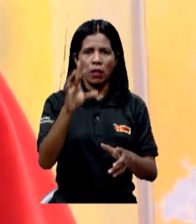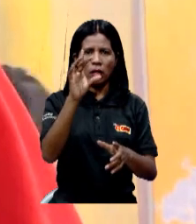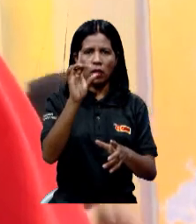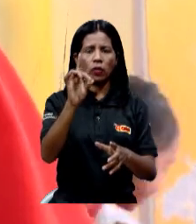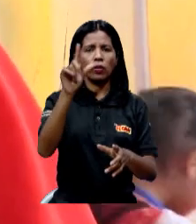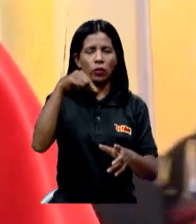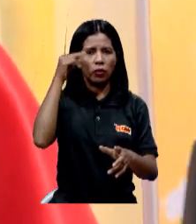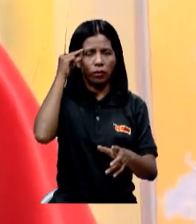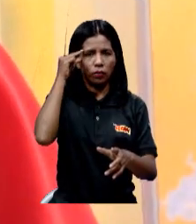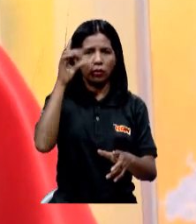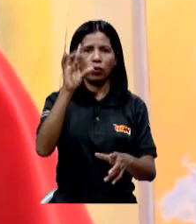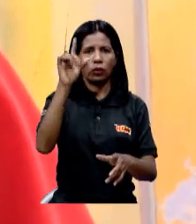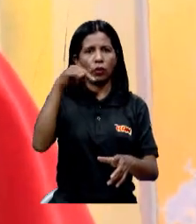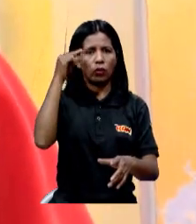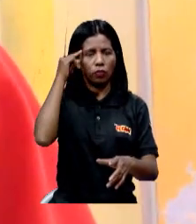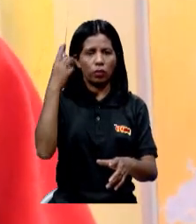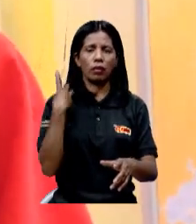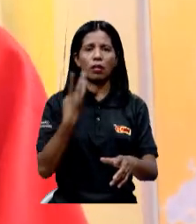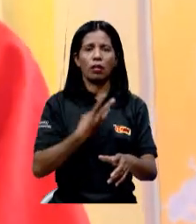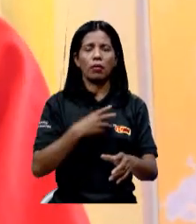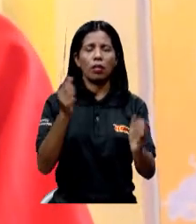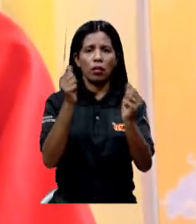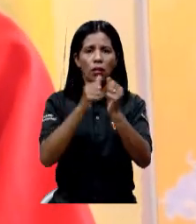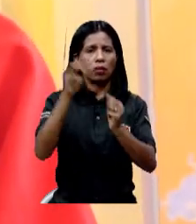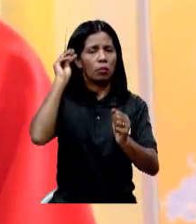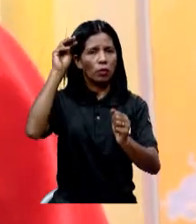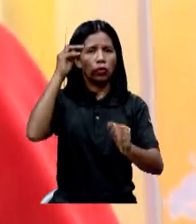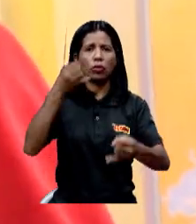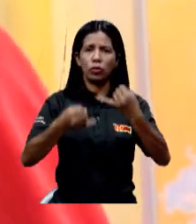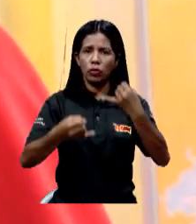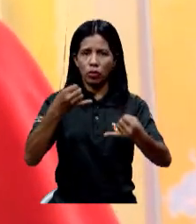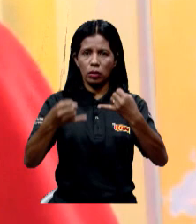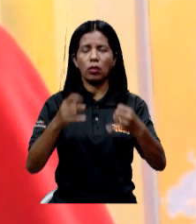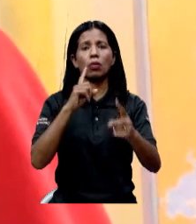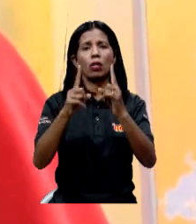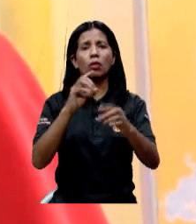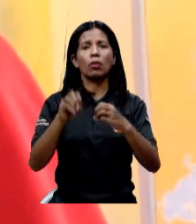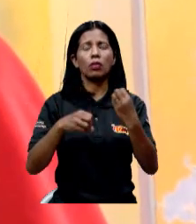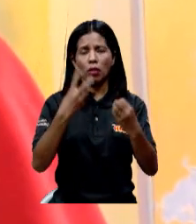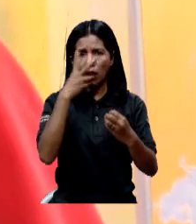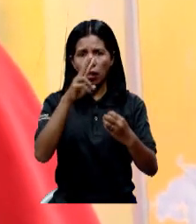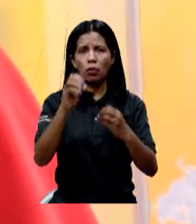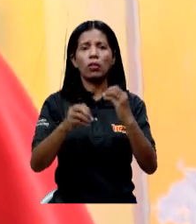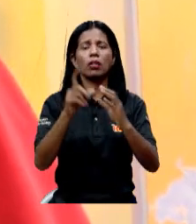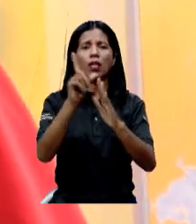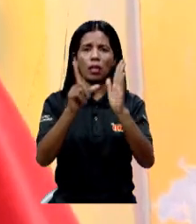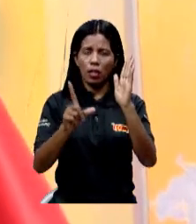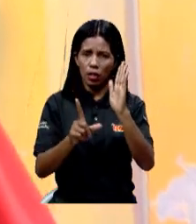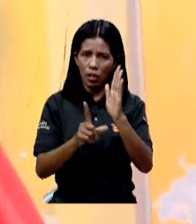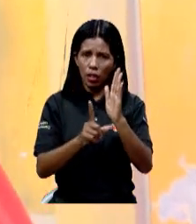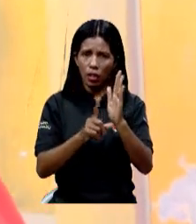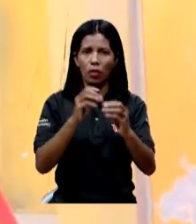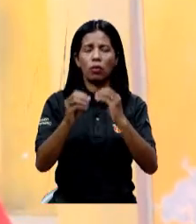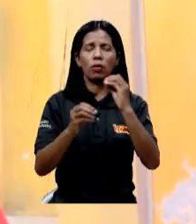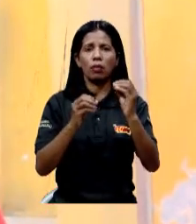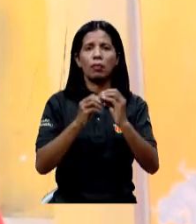governo oitavo governo niane ho ministro de justiça quali ana tare o isa halu leis possuída com a